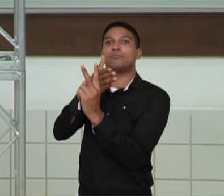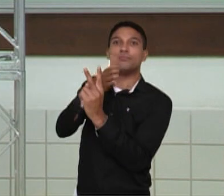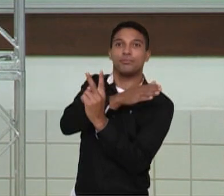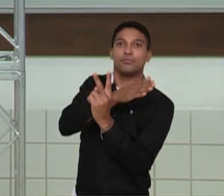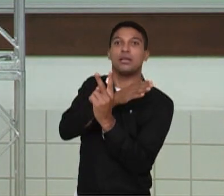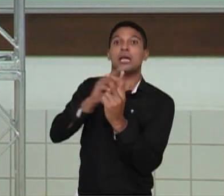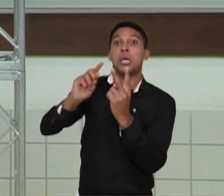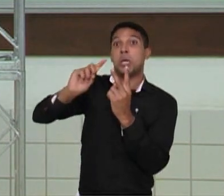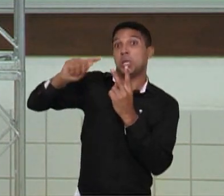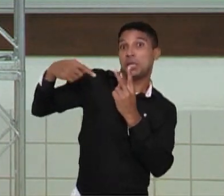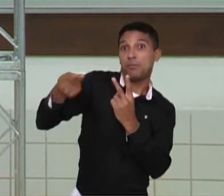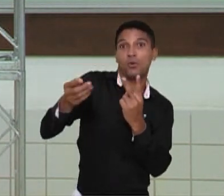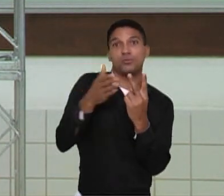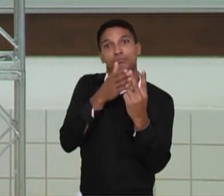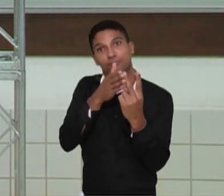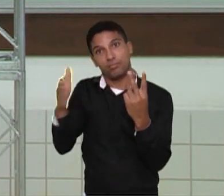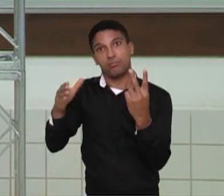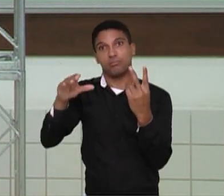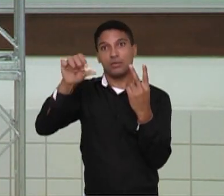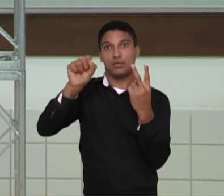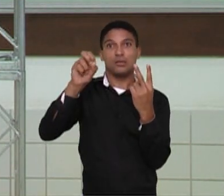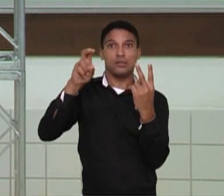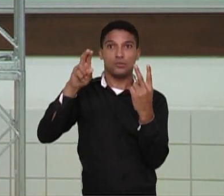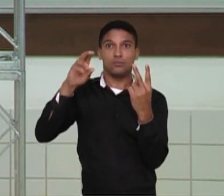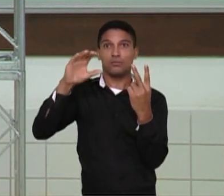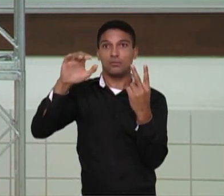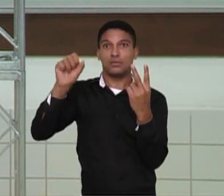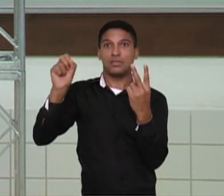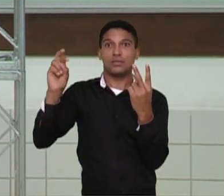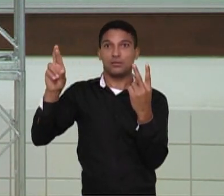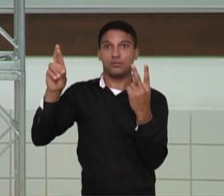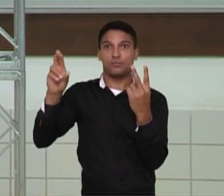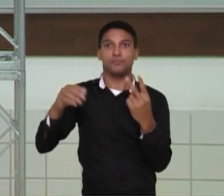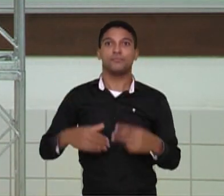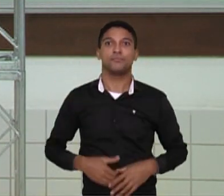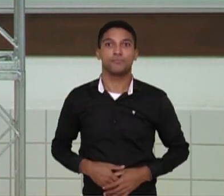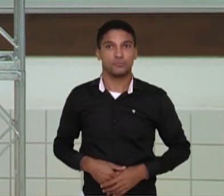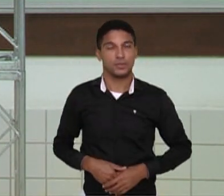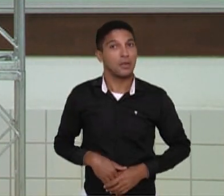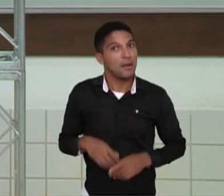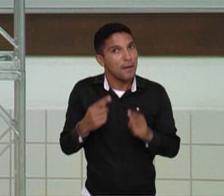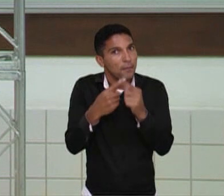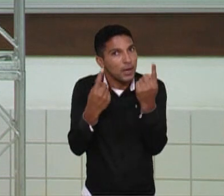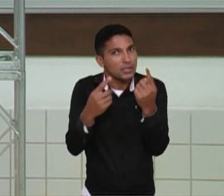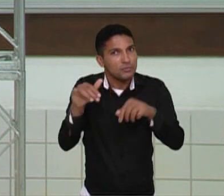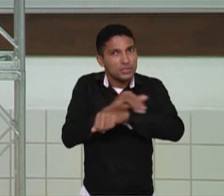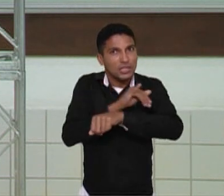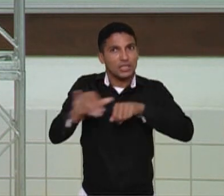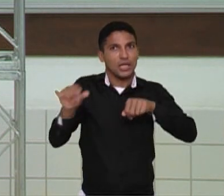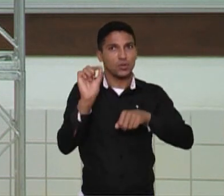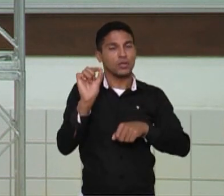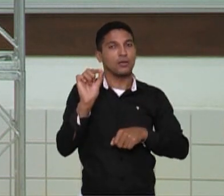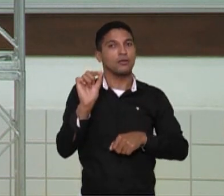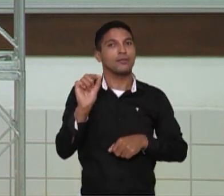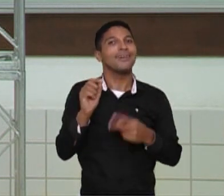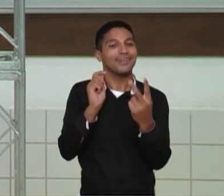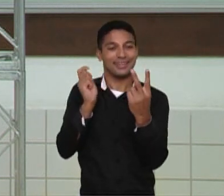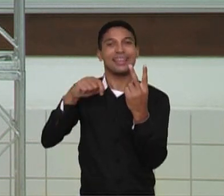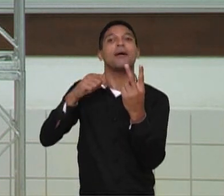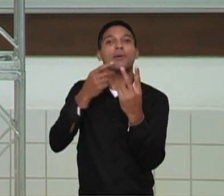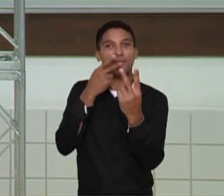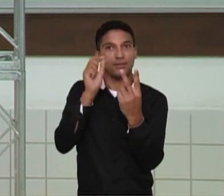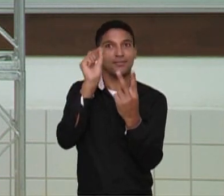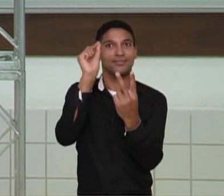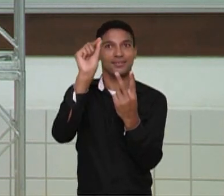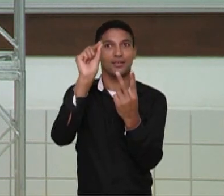eu só, voltando àquela ideia, o que eu consigo fazer? Eu consigo dizer assim, esse número, ele é maior que A e menor que